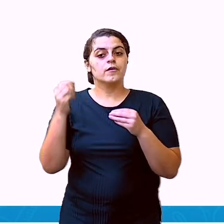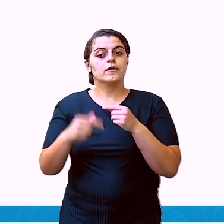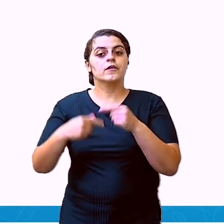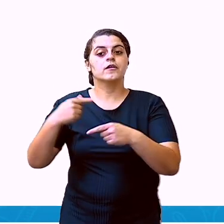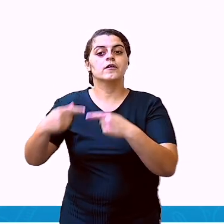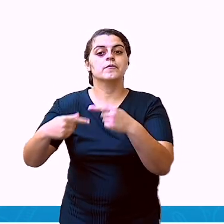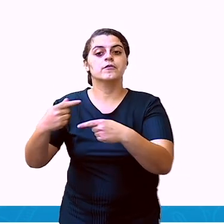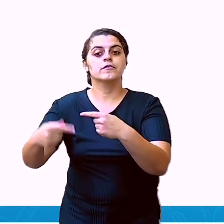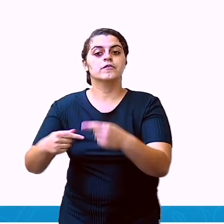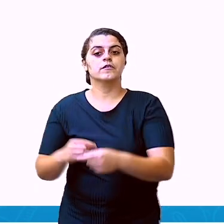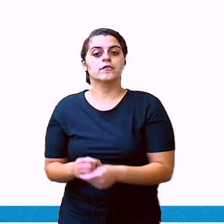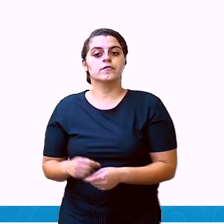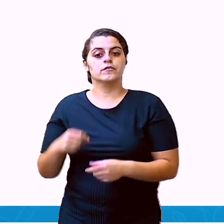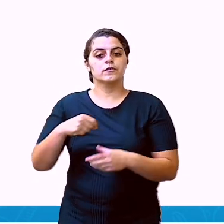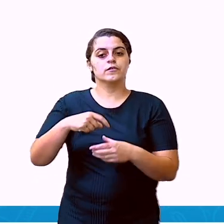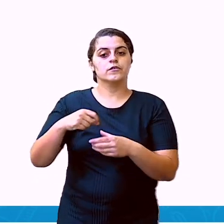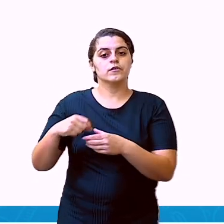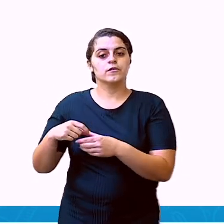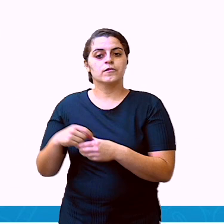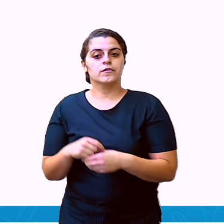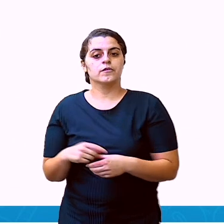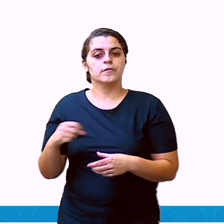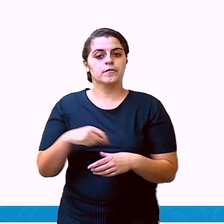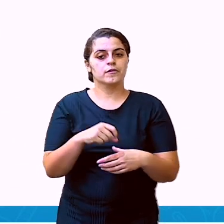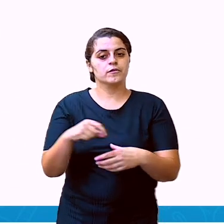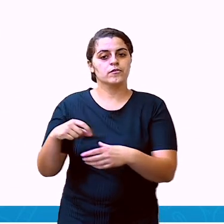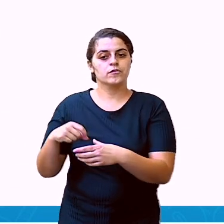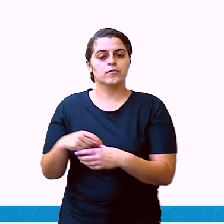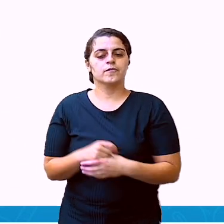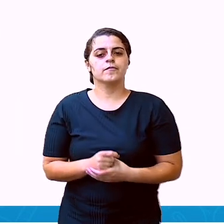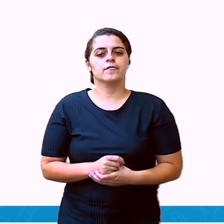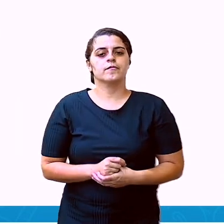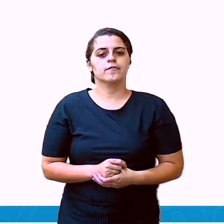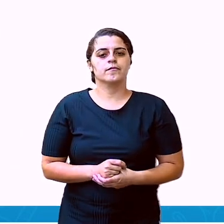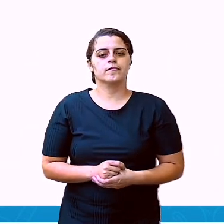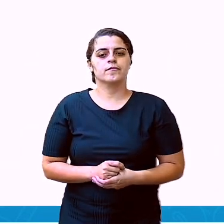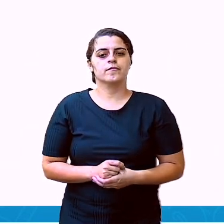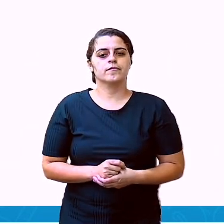flor. Os óvulos são as sementes.